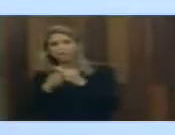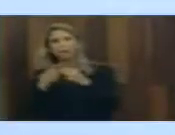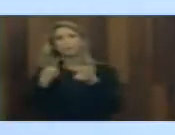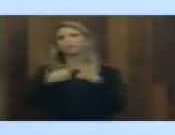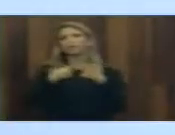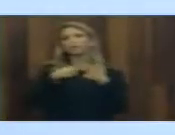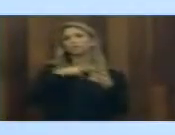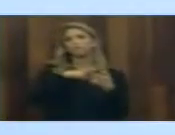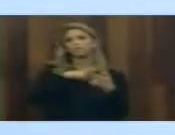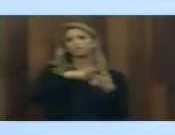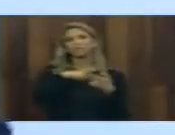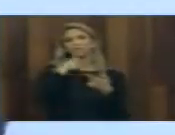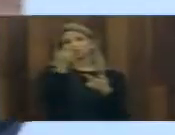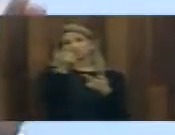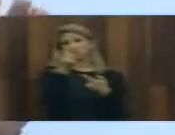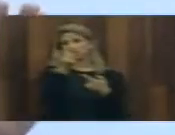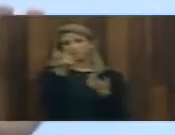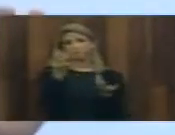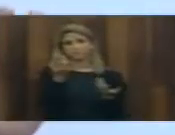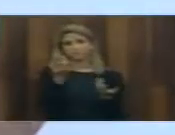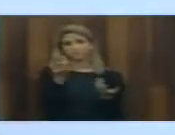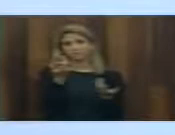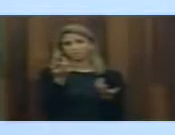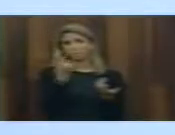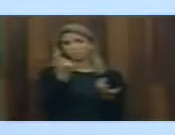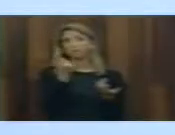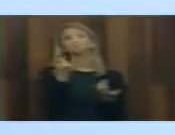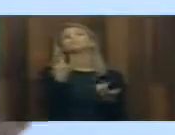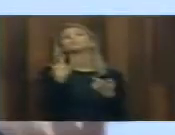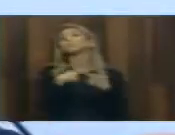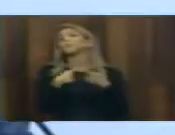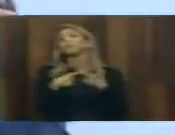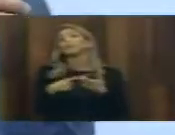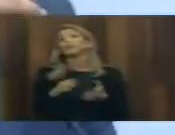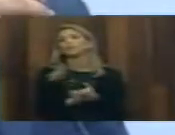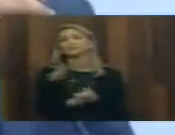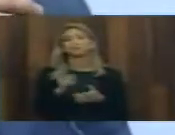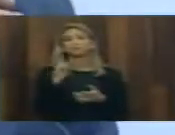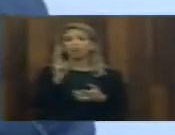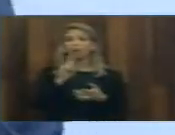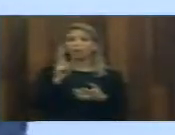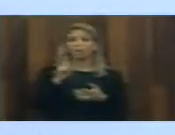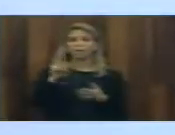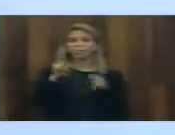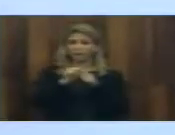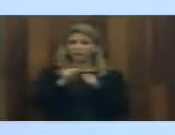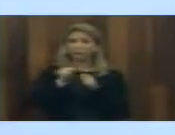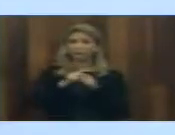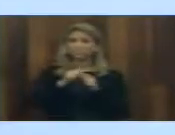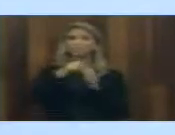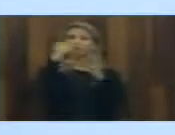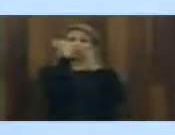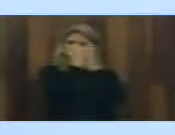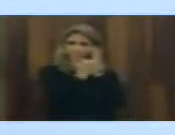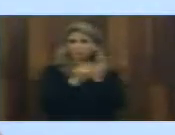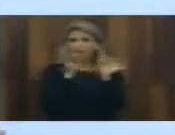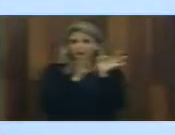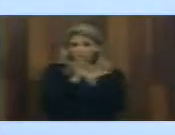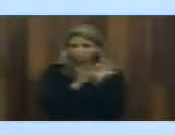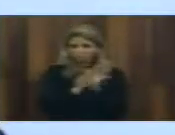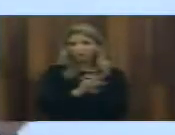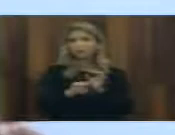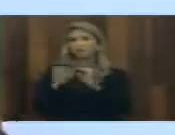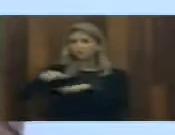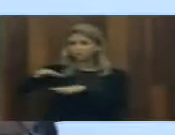haveria fixação de despesa. Não há nenhuma fixação de despesa. Se institui a campanha Abril Verde, se obriga a prefeitura